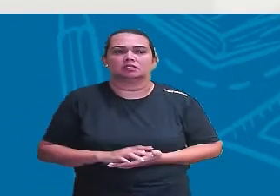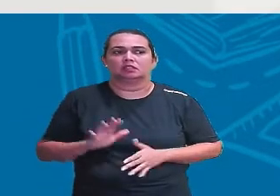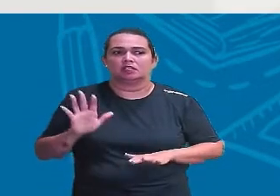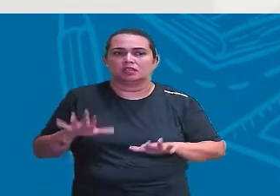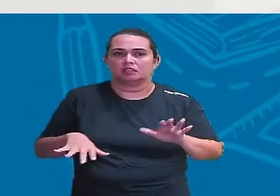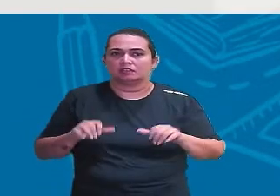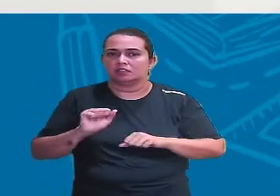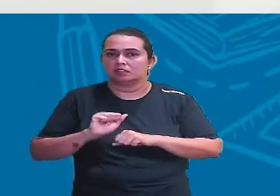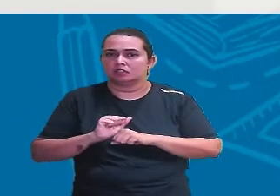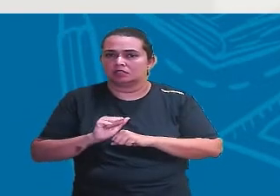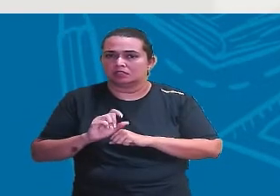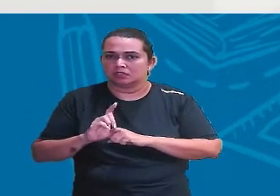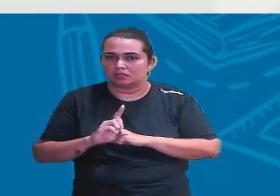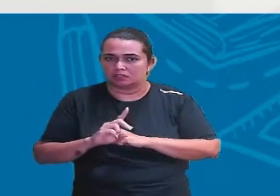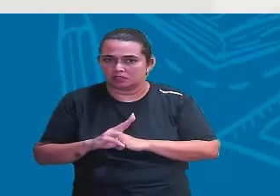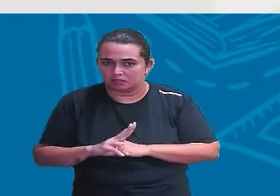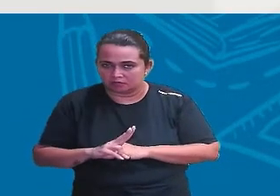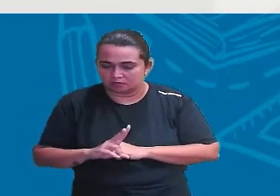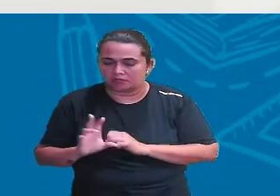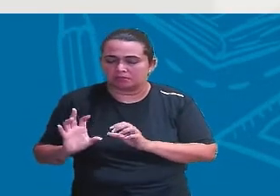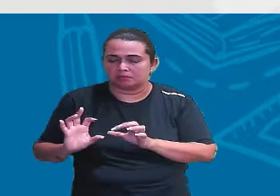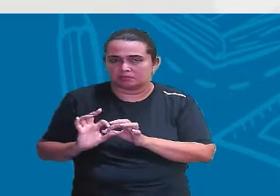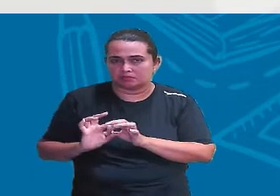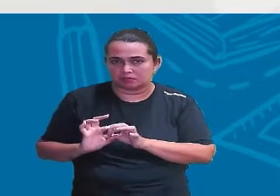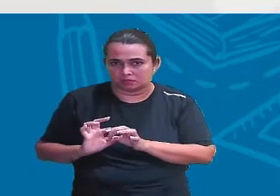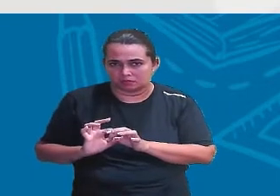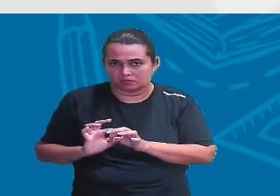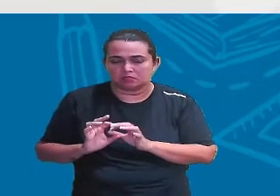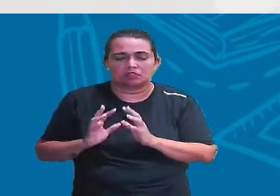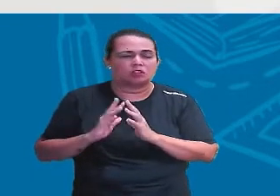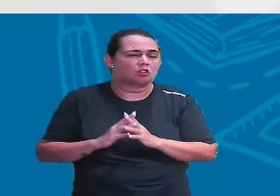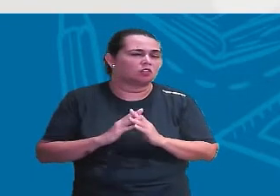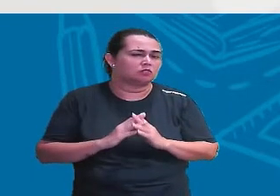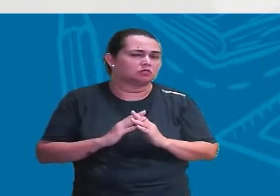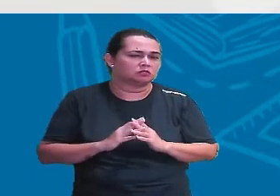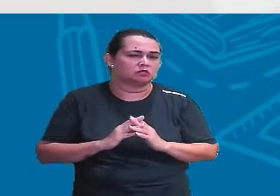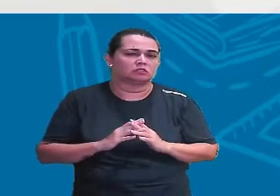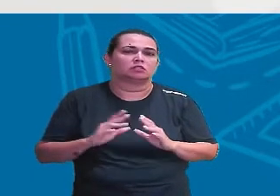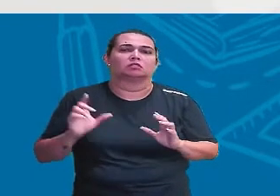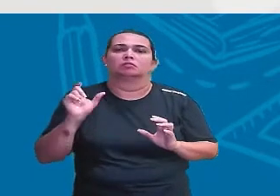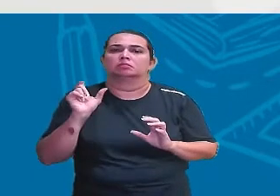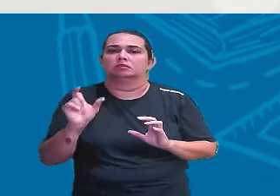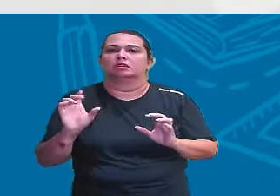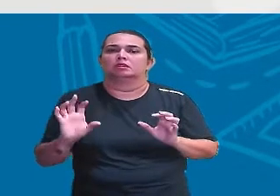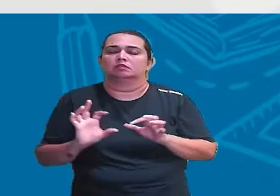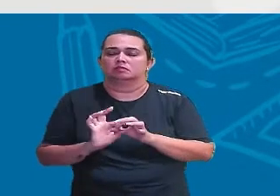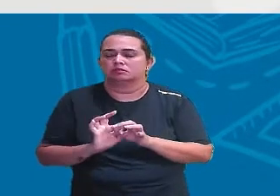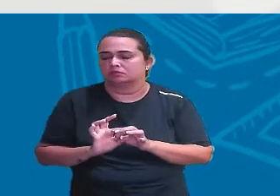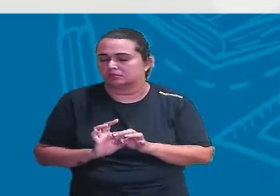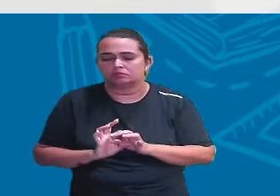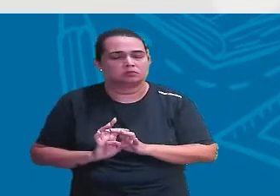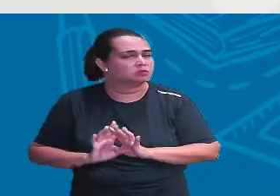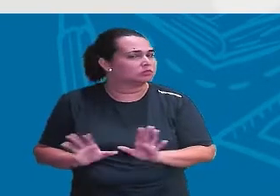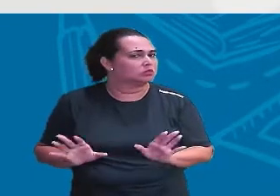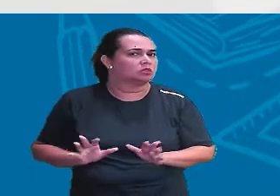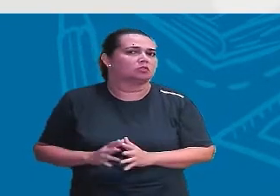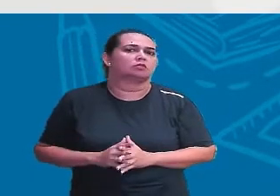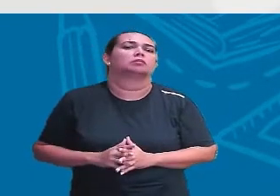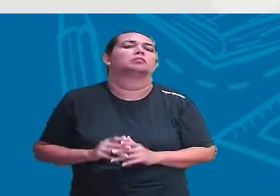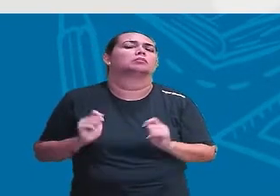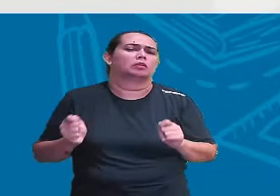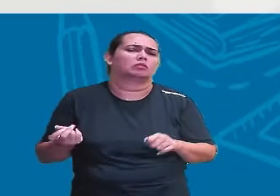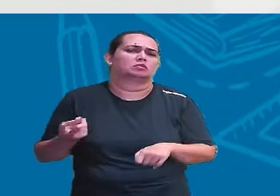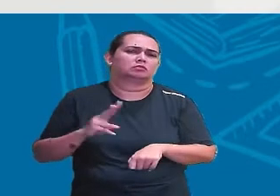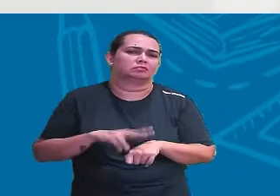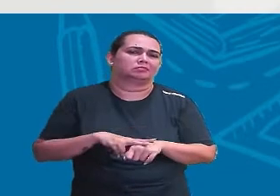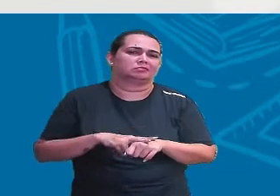esses advérbios conjuntivos, eles são muito confundidos com conjunções, já que a gente pode tê-los